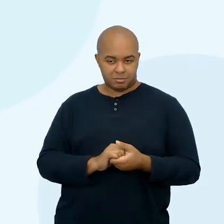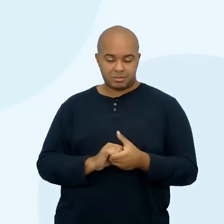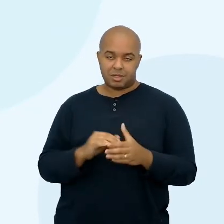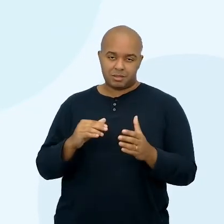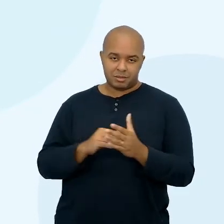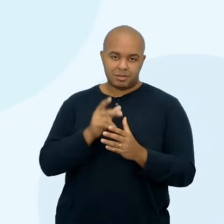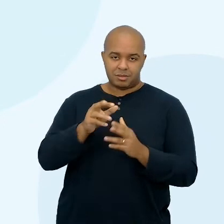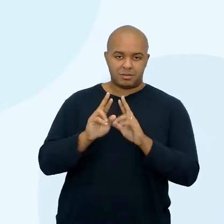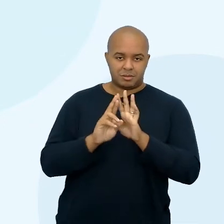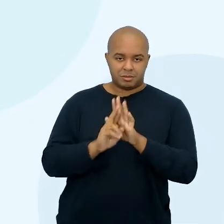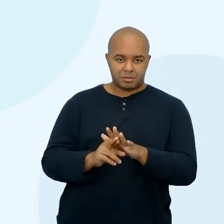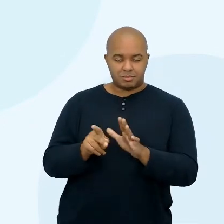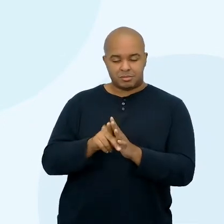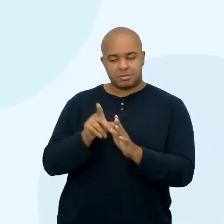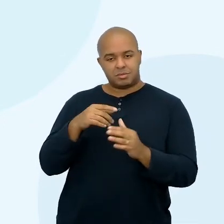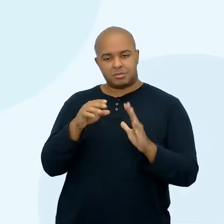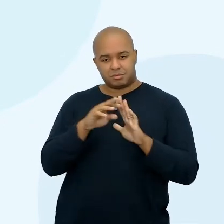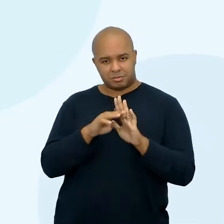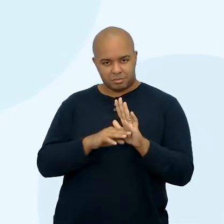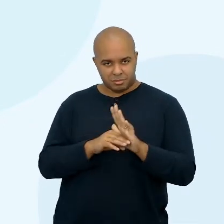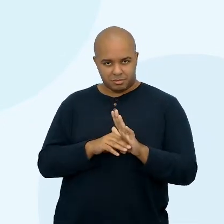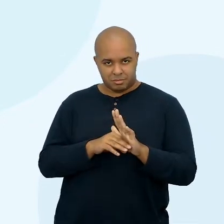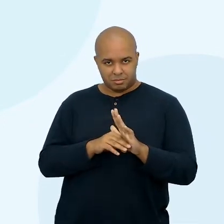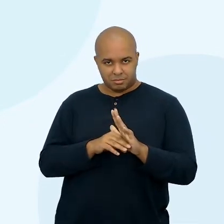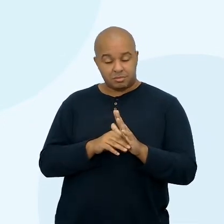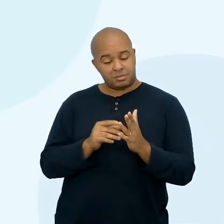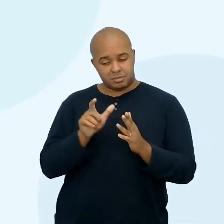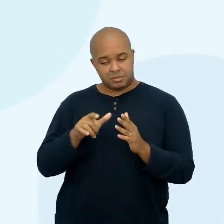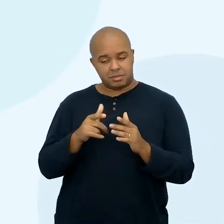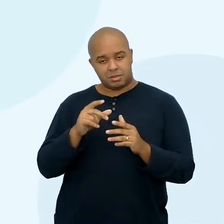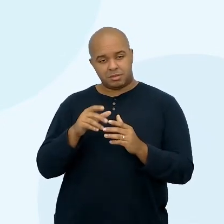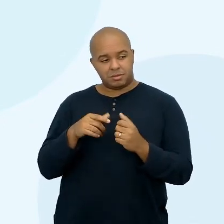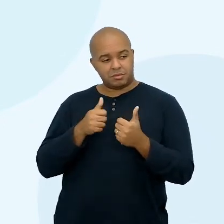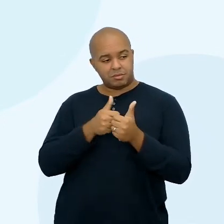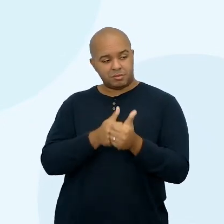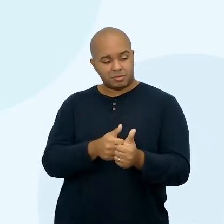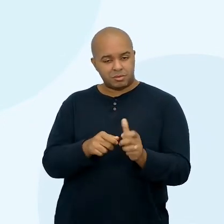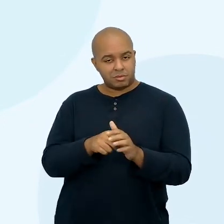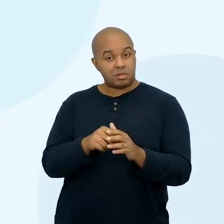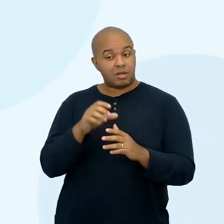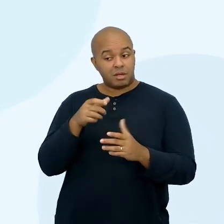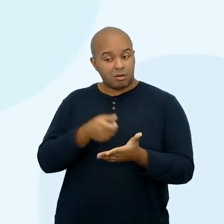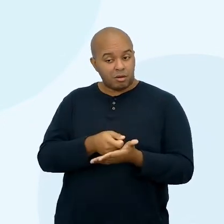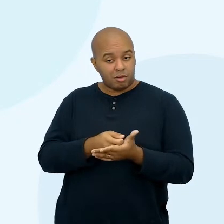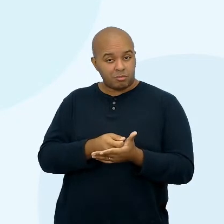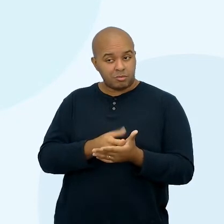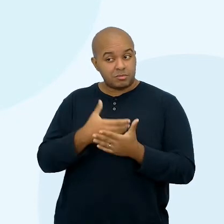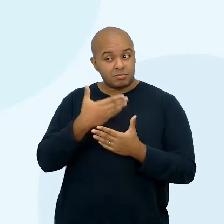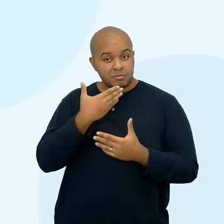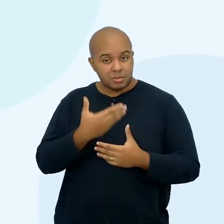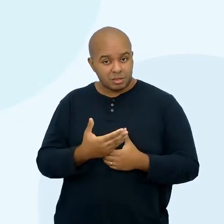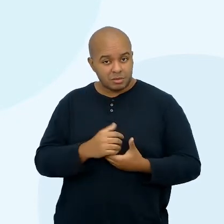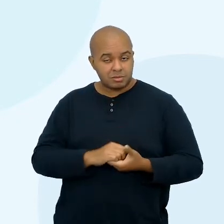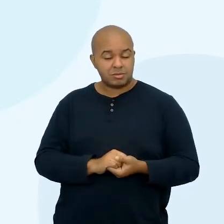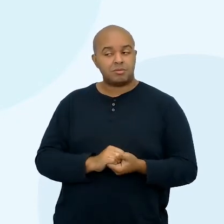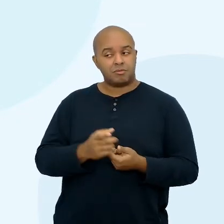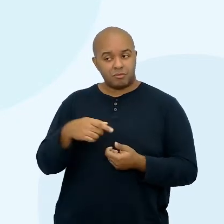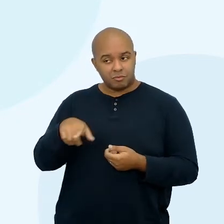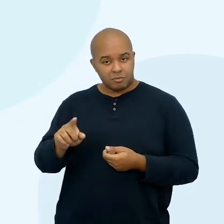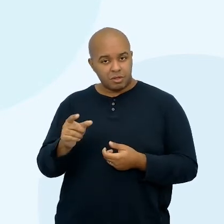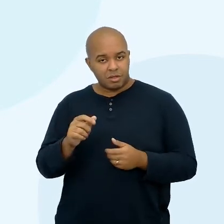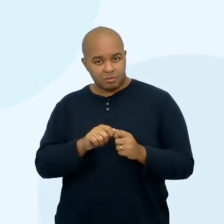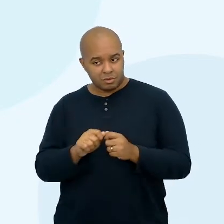que o vereador, que o deputado, que o prefeito, que o governador, sei lá quem você votou, tenha